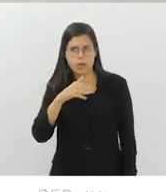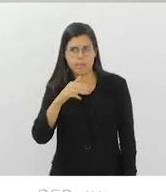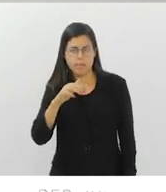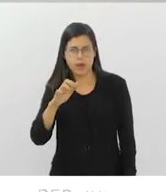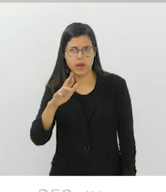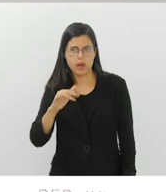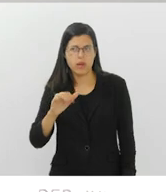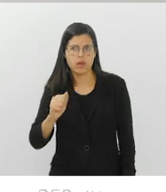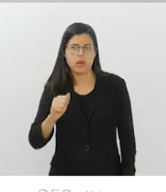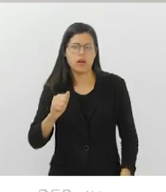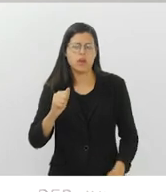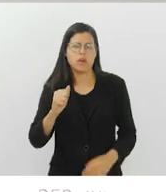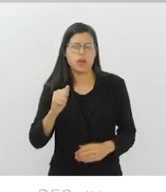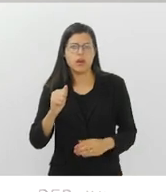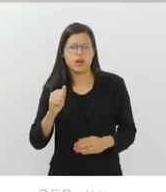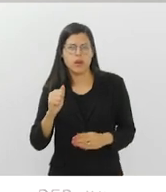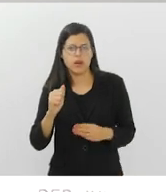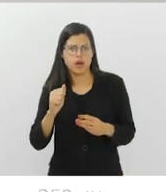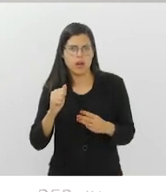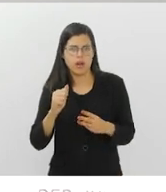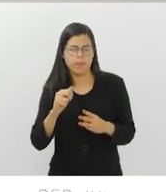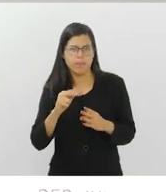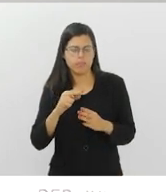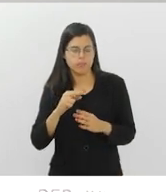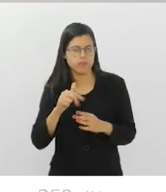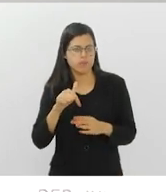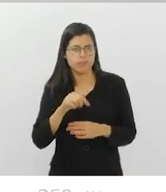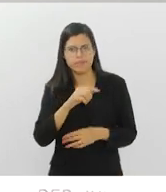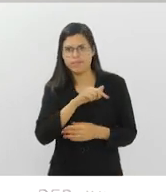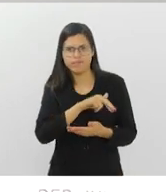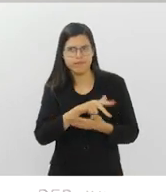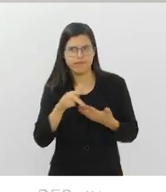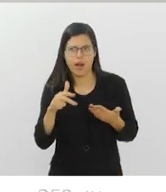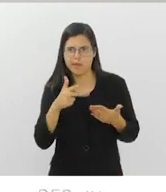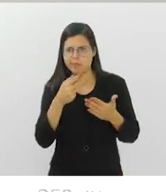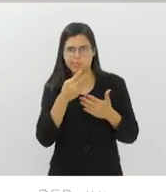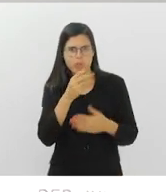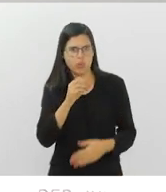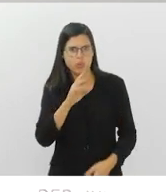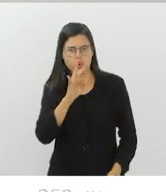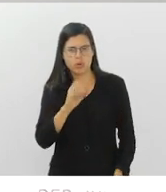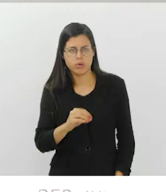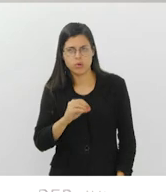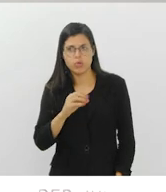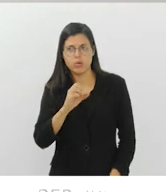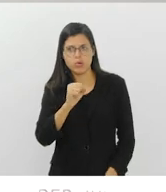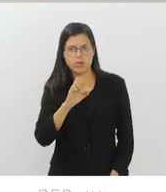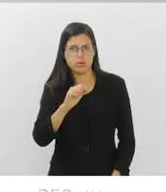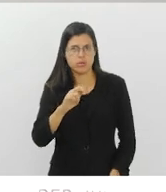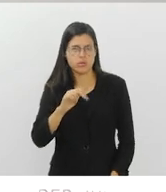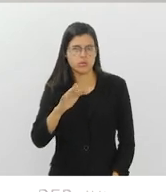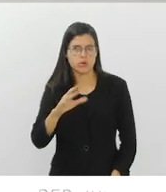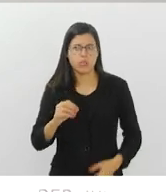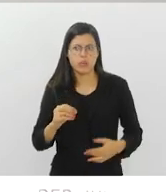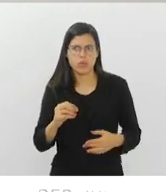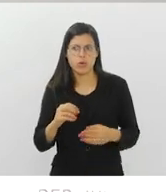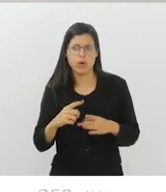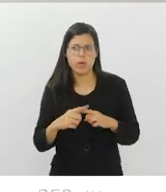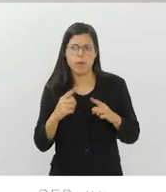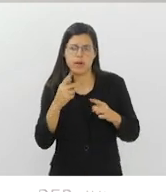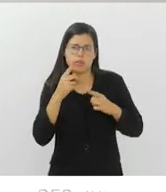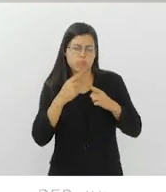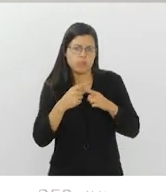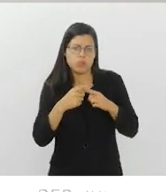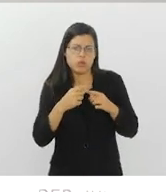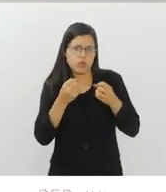Bradesco, Sul América, tudo sob liminar judicial, mas não fala que liminar é essa, por que está sob